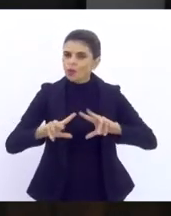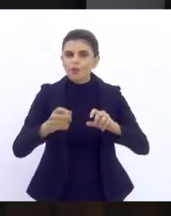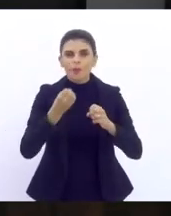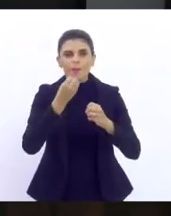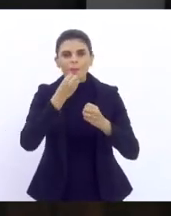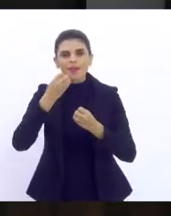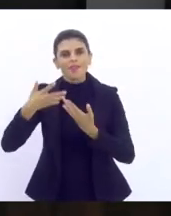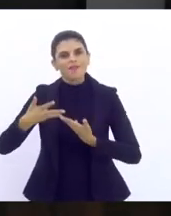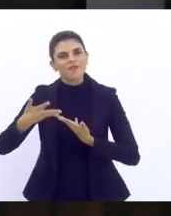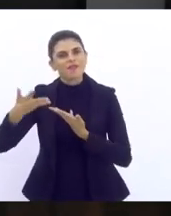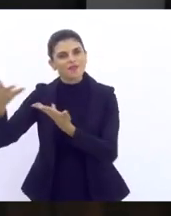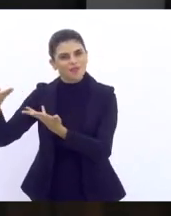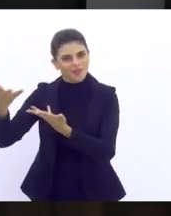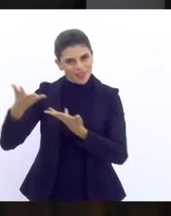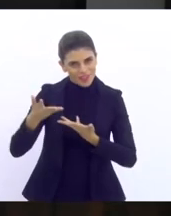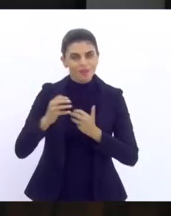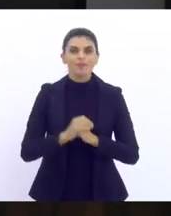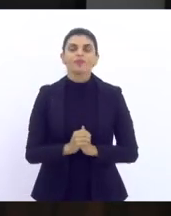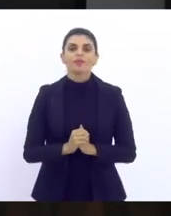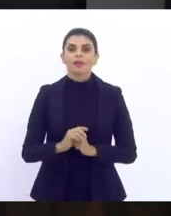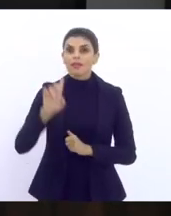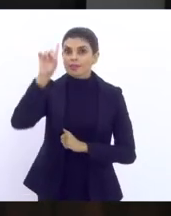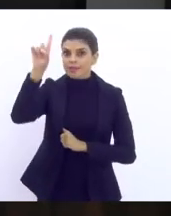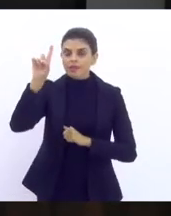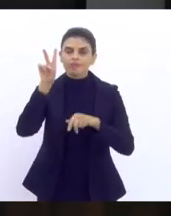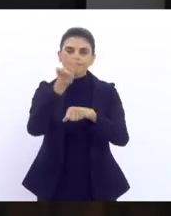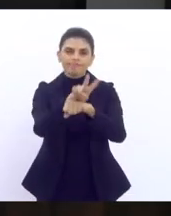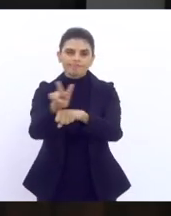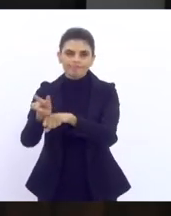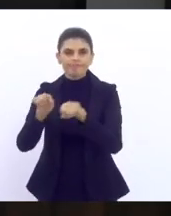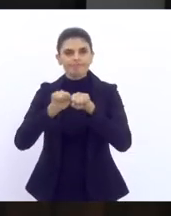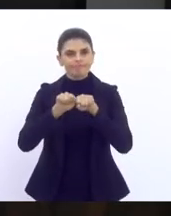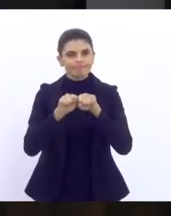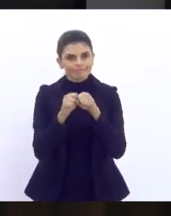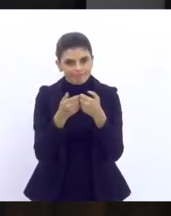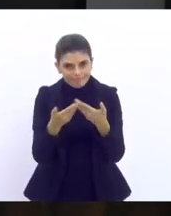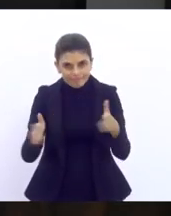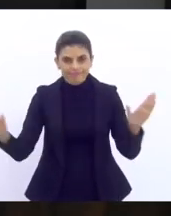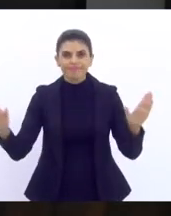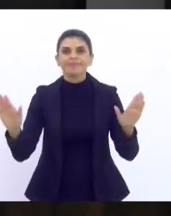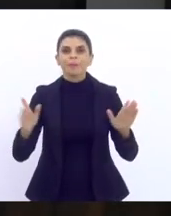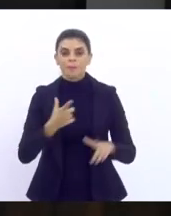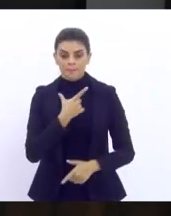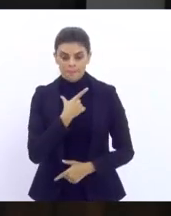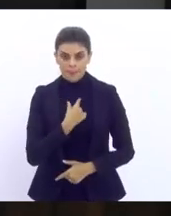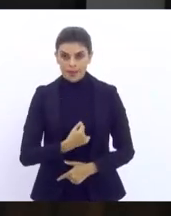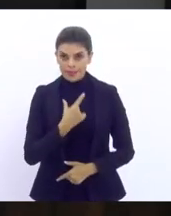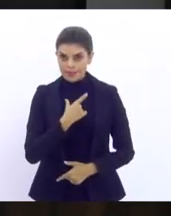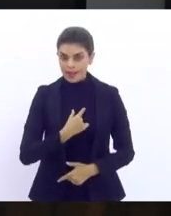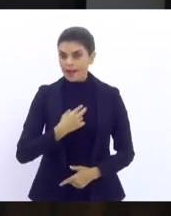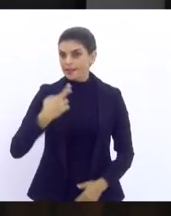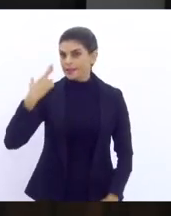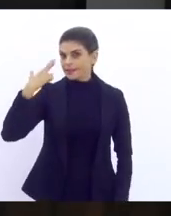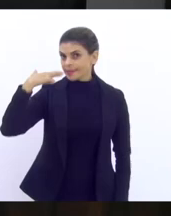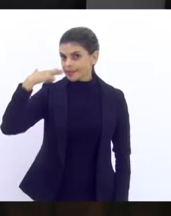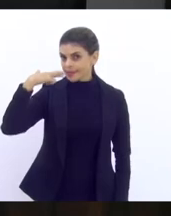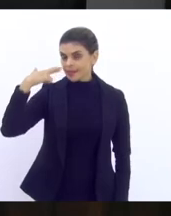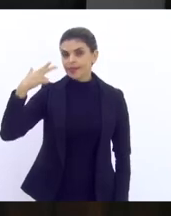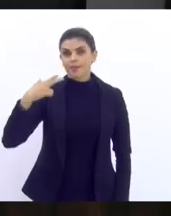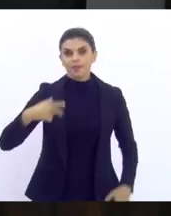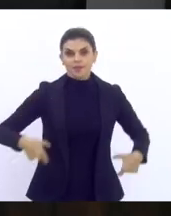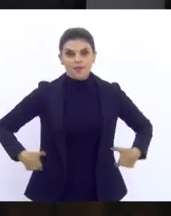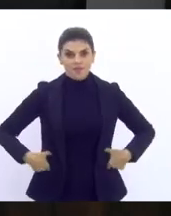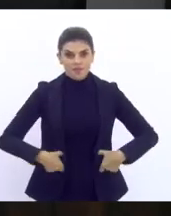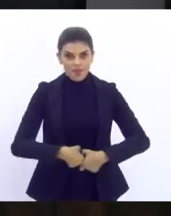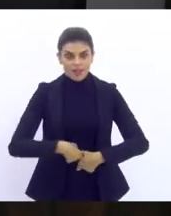bem-vindos. Sobre a proteção de Deus, declaro aberta a sessão solene de entrega da medalha Tiradentes ao Instituto Faixa Preta de